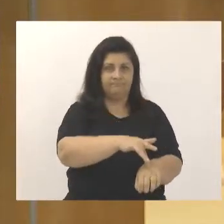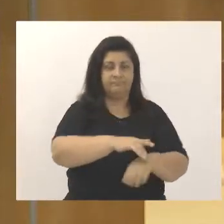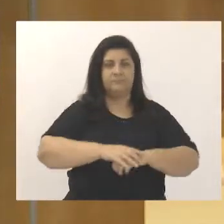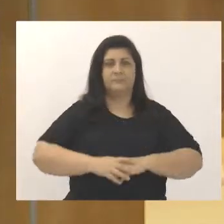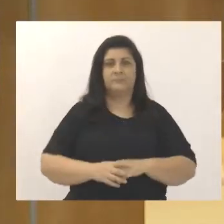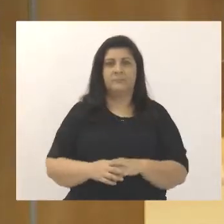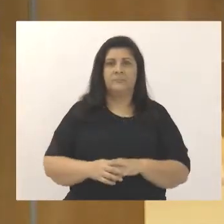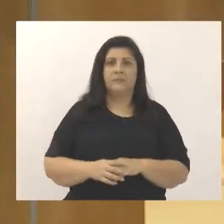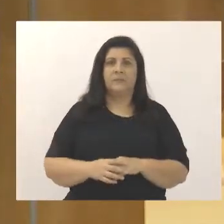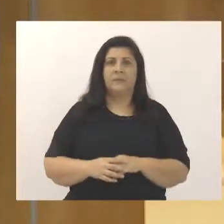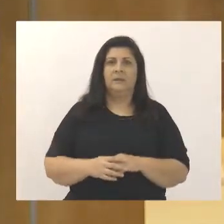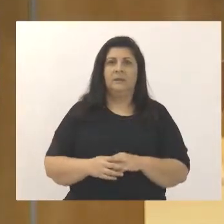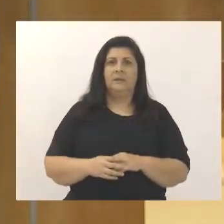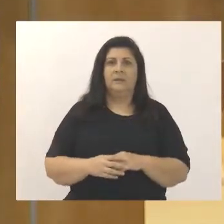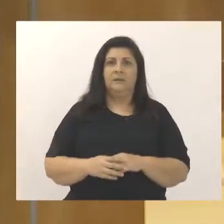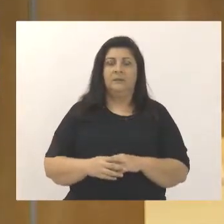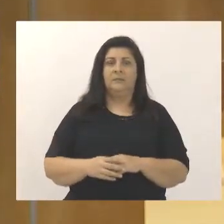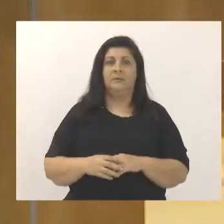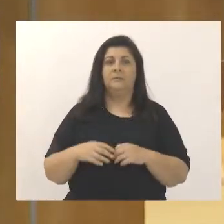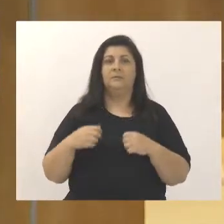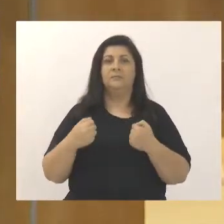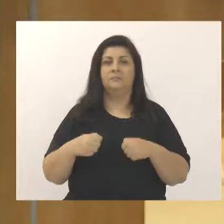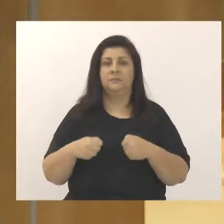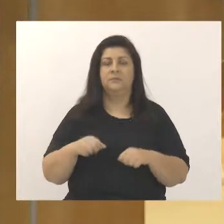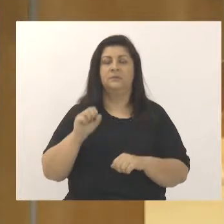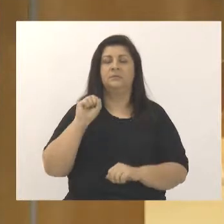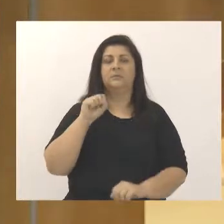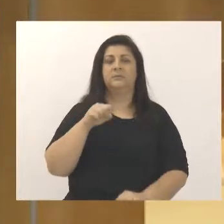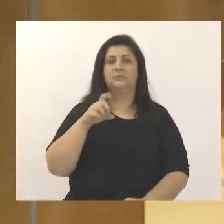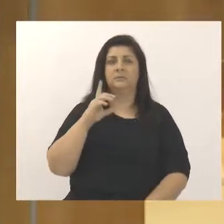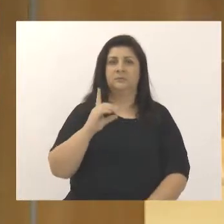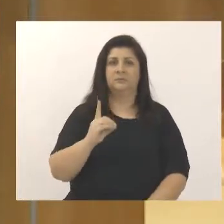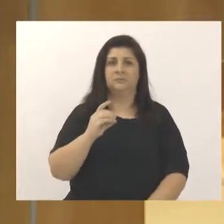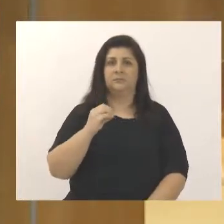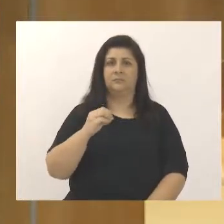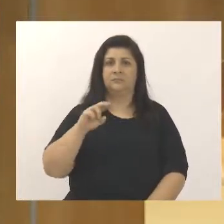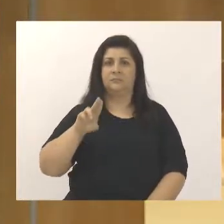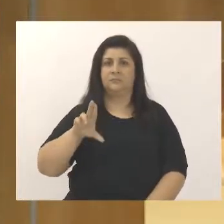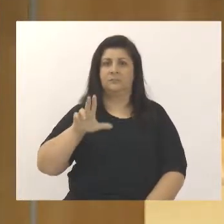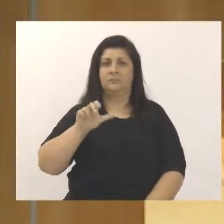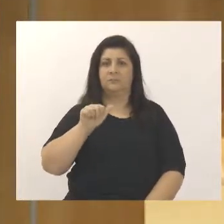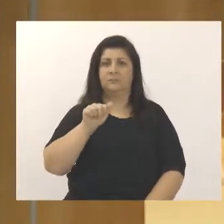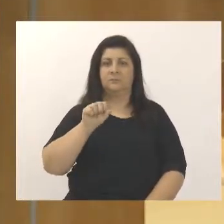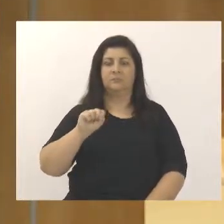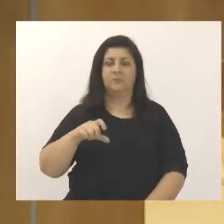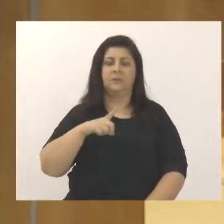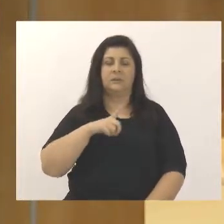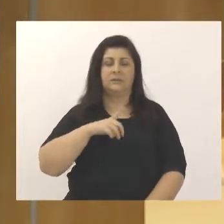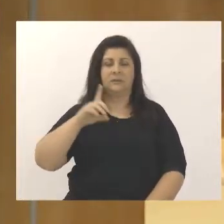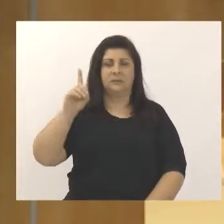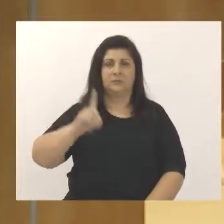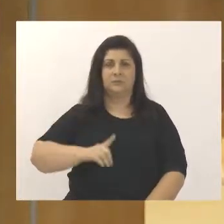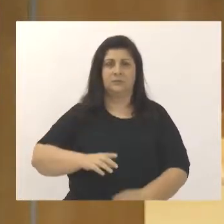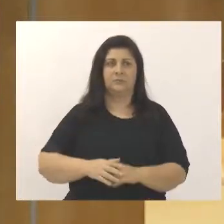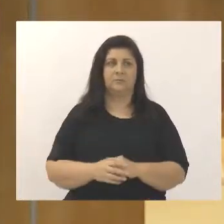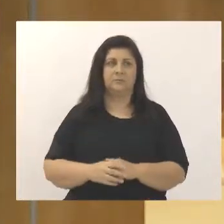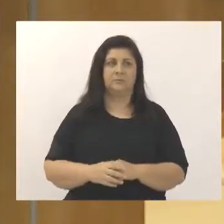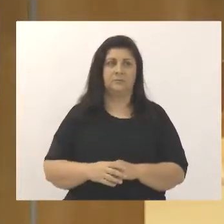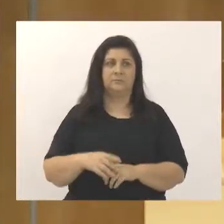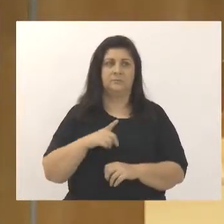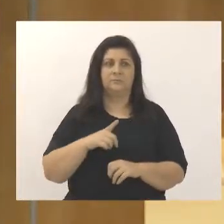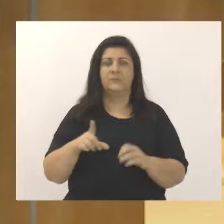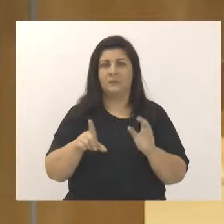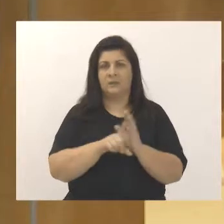tenho que dizer assim, que as doulas têm sim seu direito, eu acho que já é até por lei que elas podem estar